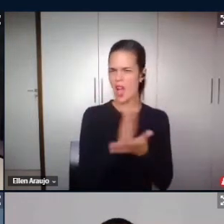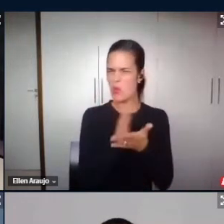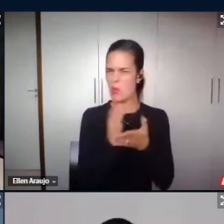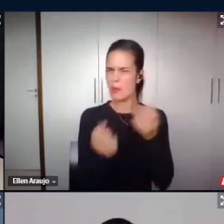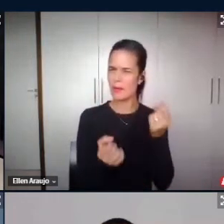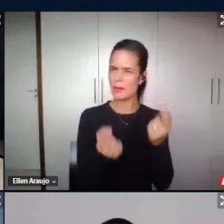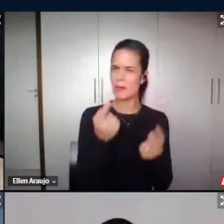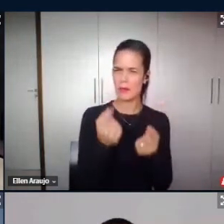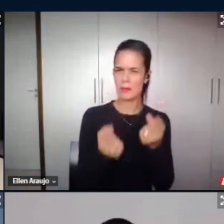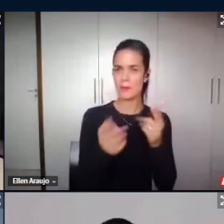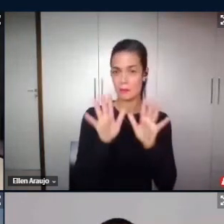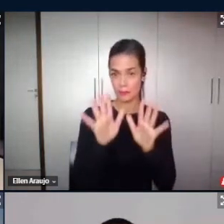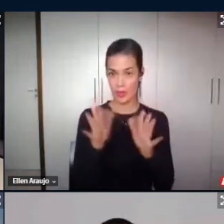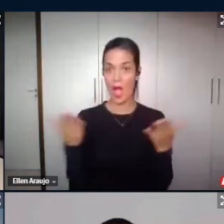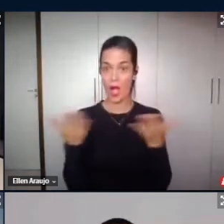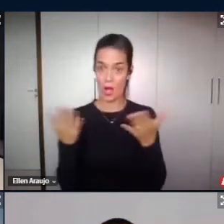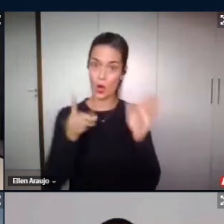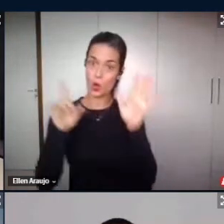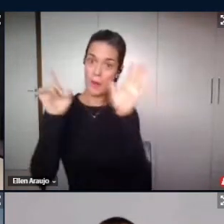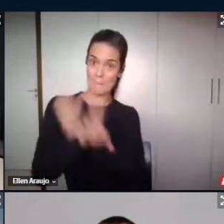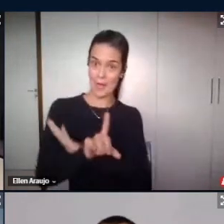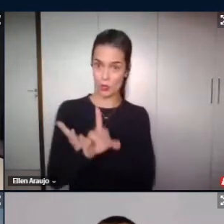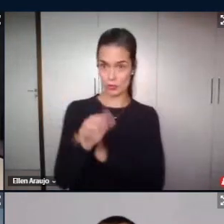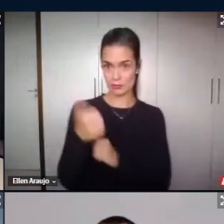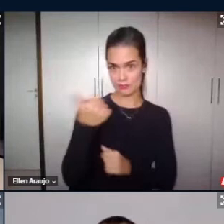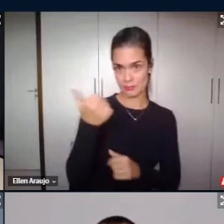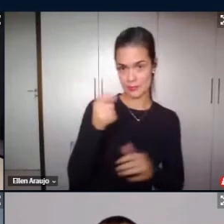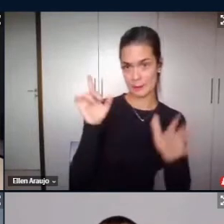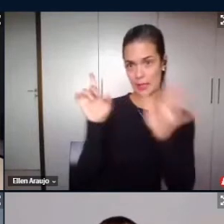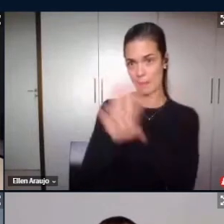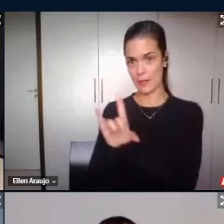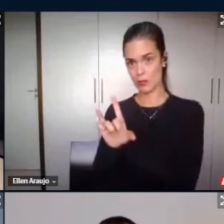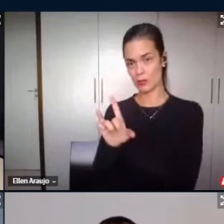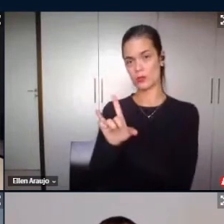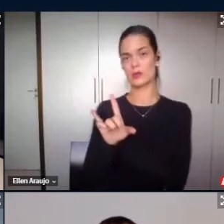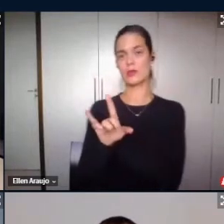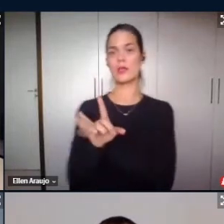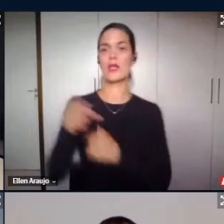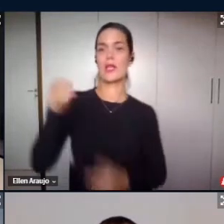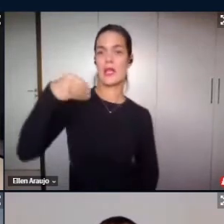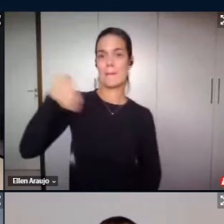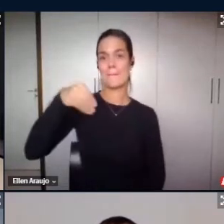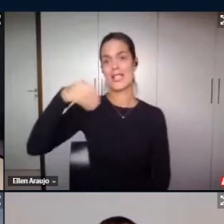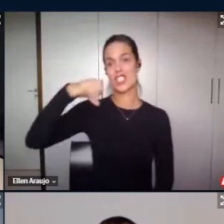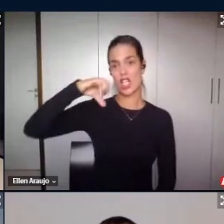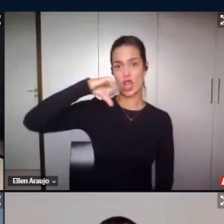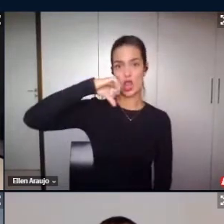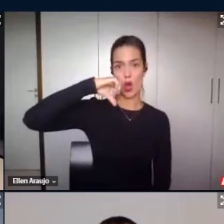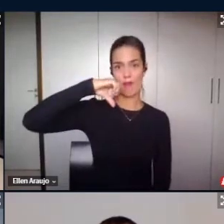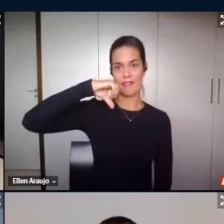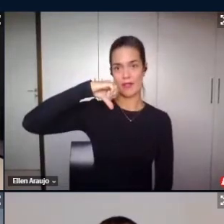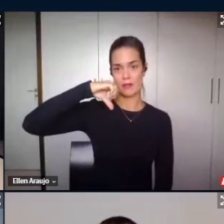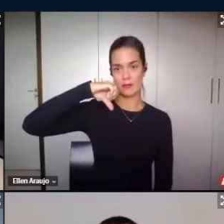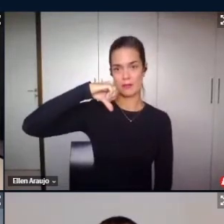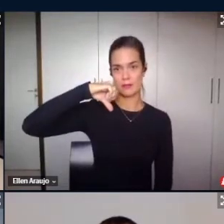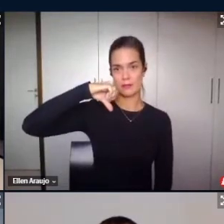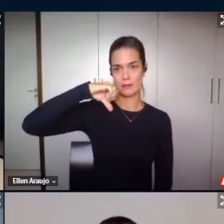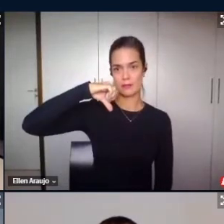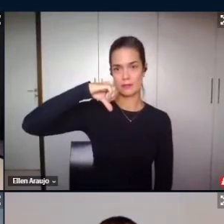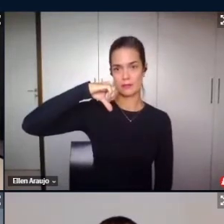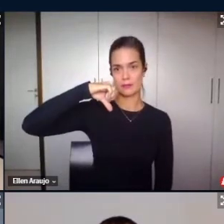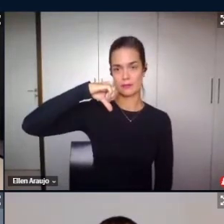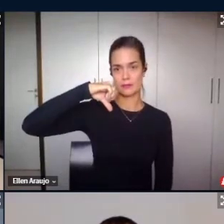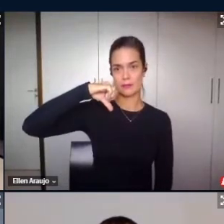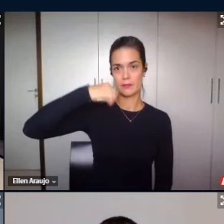começar uma pergunta de cada vez. A primeira pergunta, na página 9, foi a primeira vez